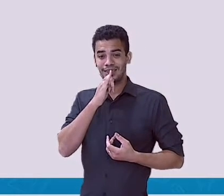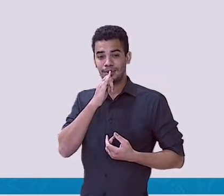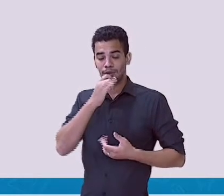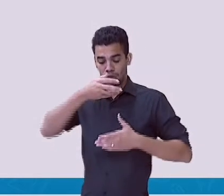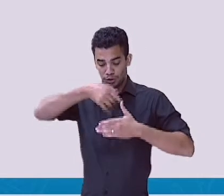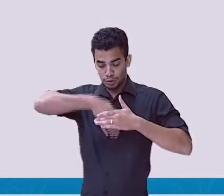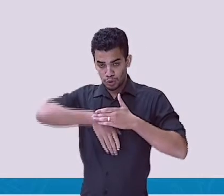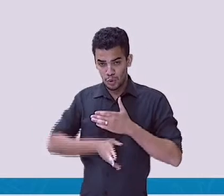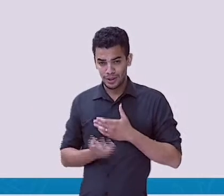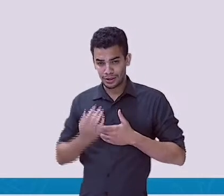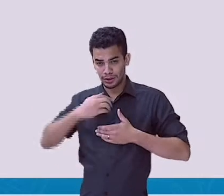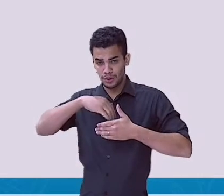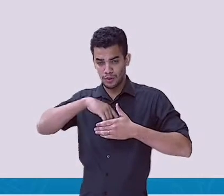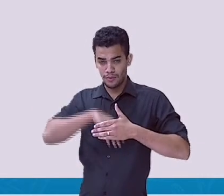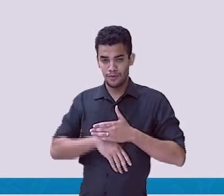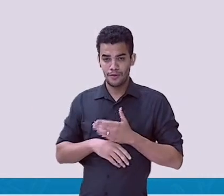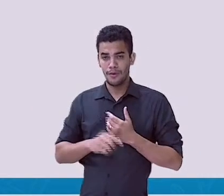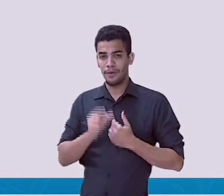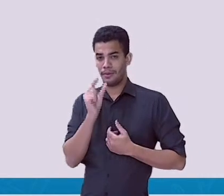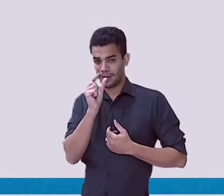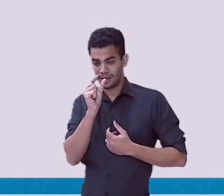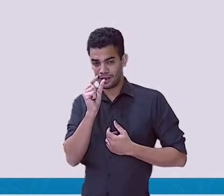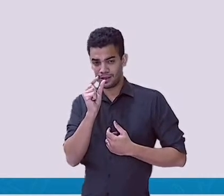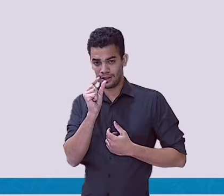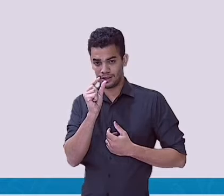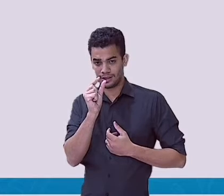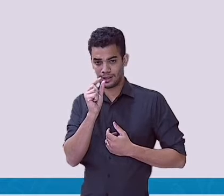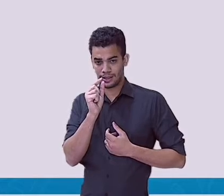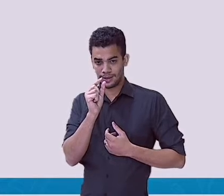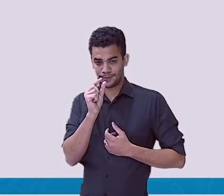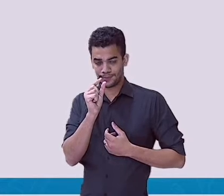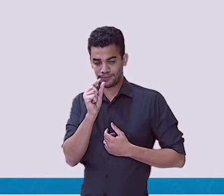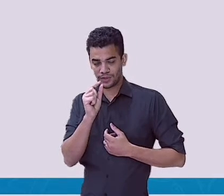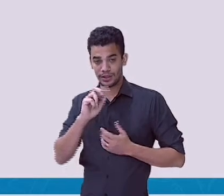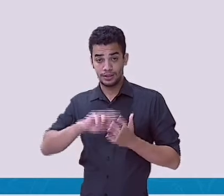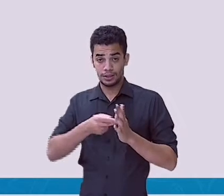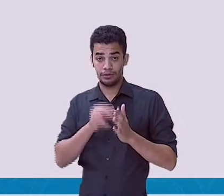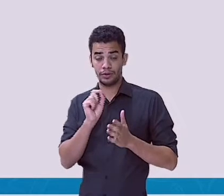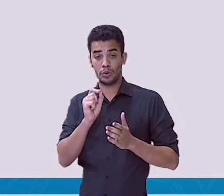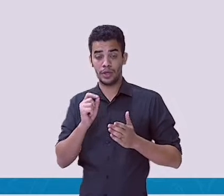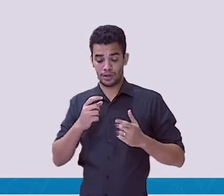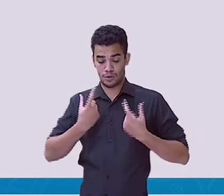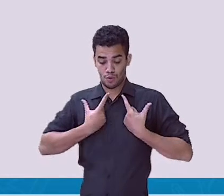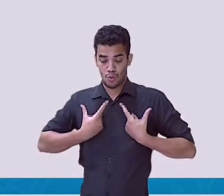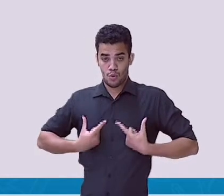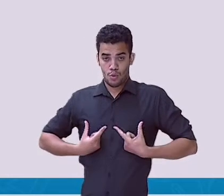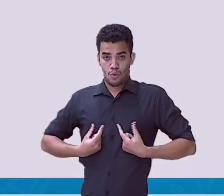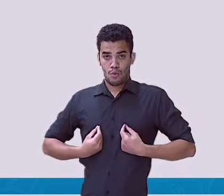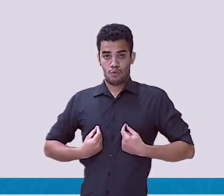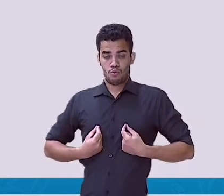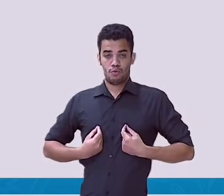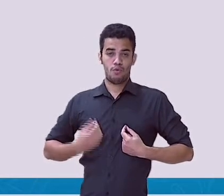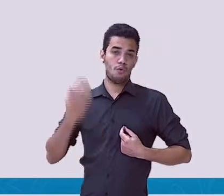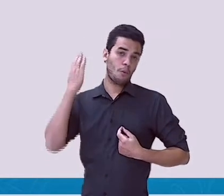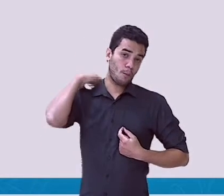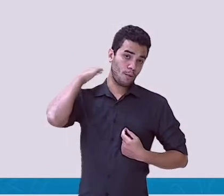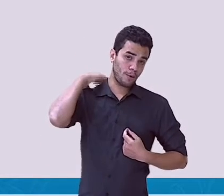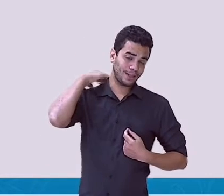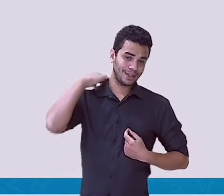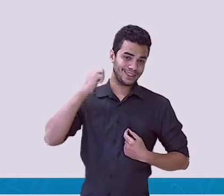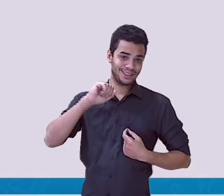Grande circulação, circulação sistêmica. Tudo isso acontece com o pulsar do